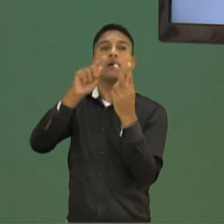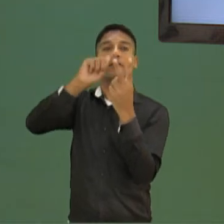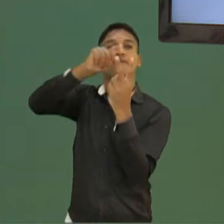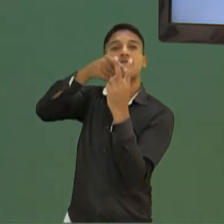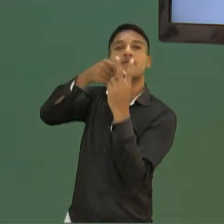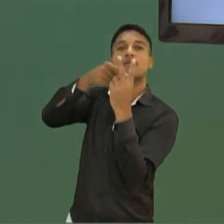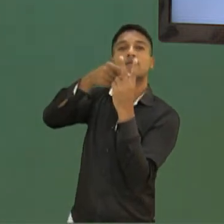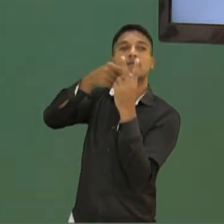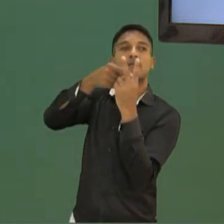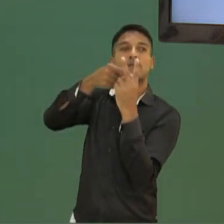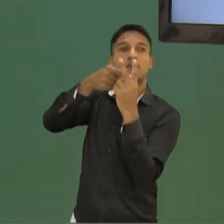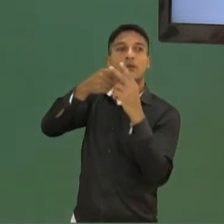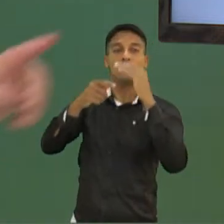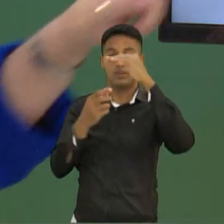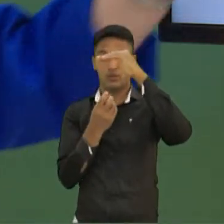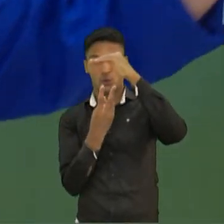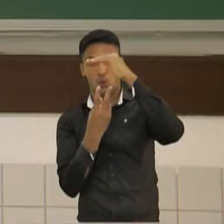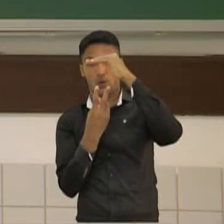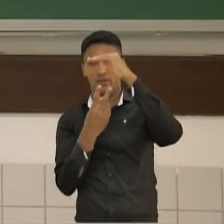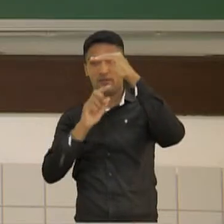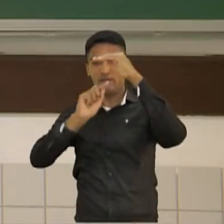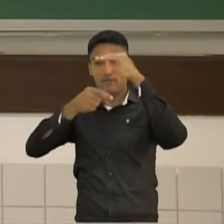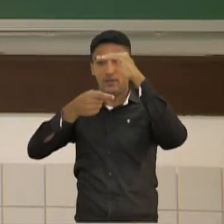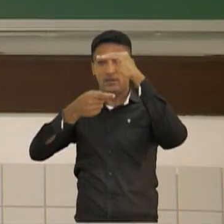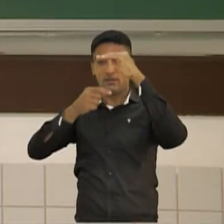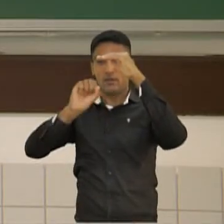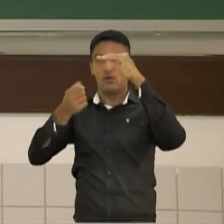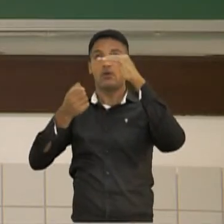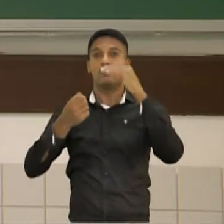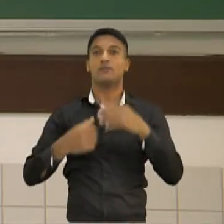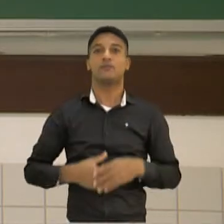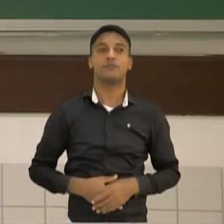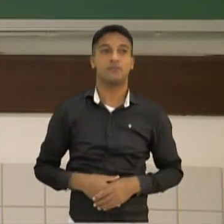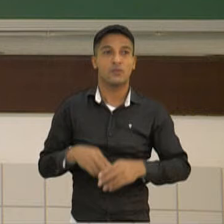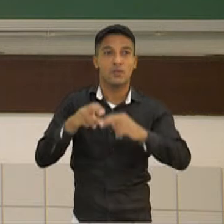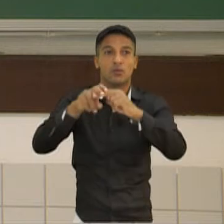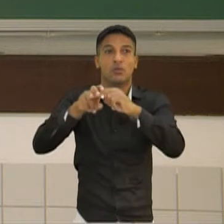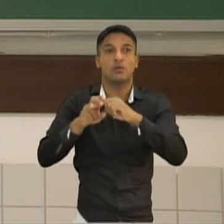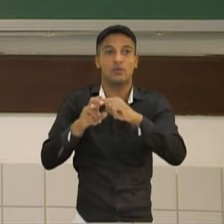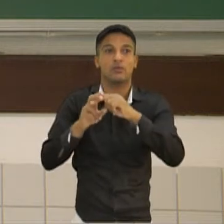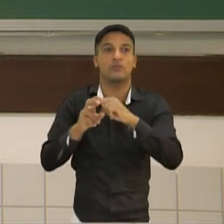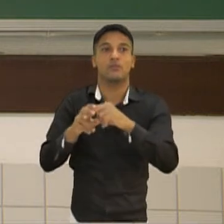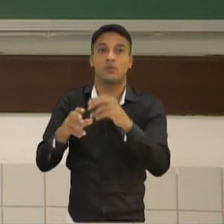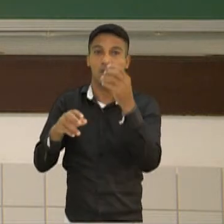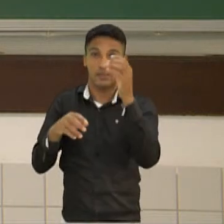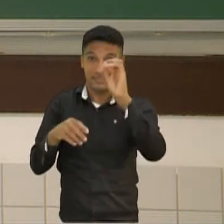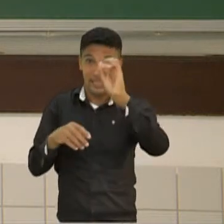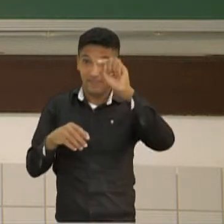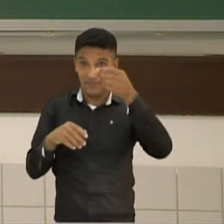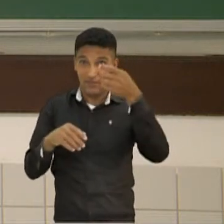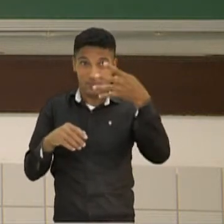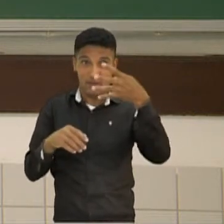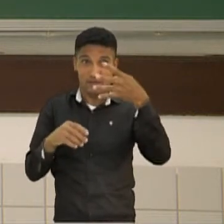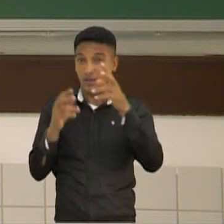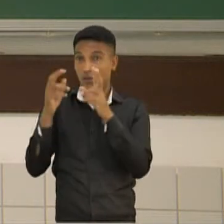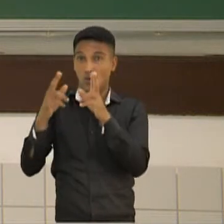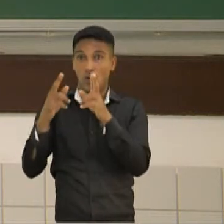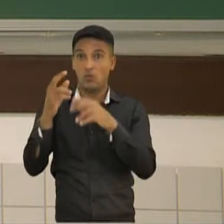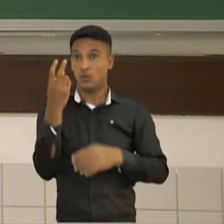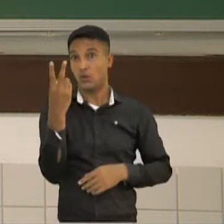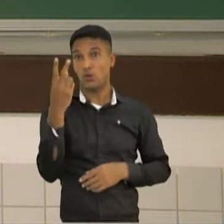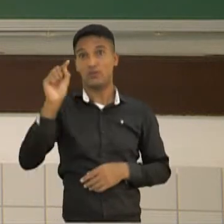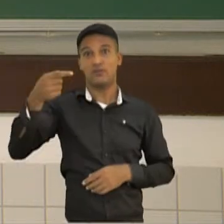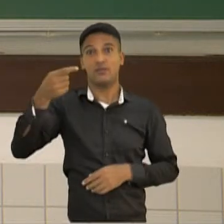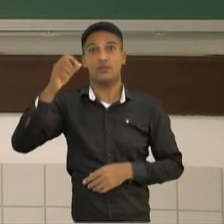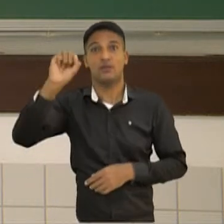2,8, certo? Muito bem. Então, 4 décimos é 2,8. Ou, quer ver um outro jeito mais fácil